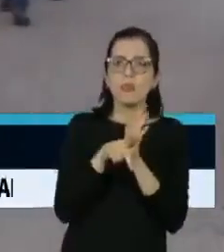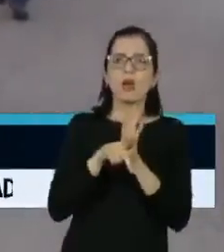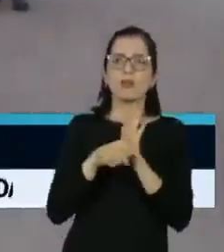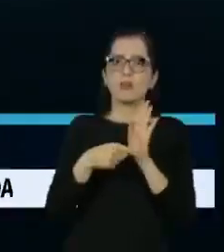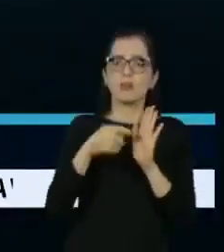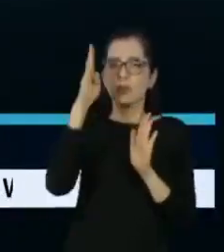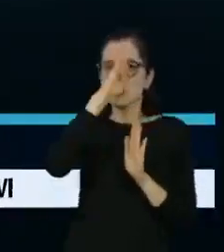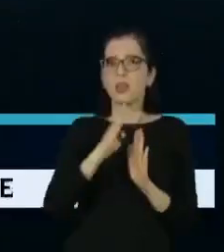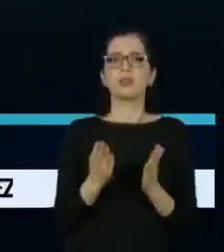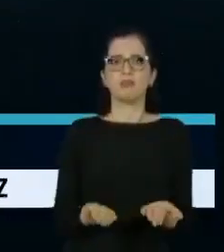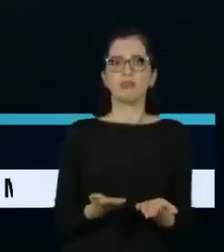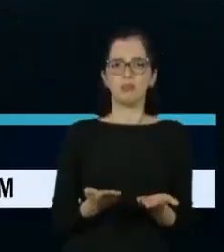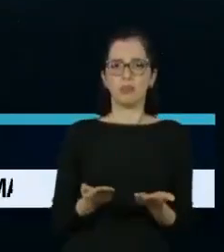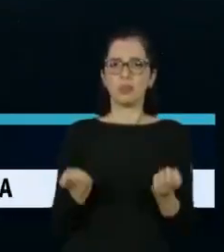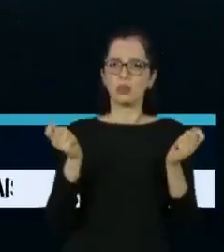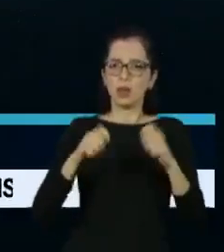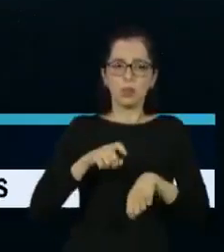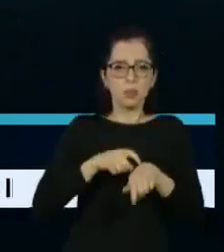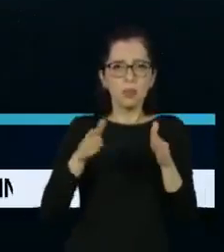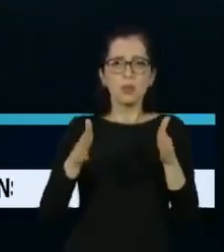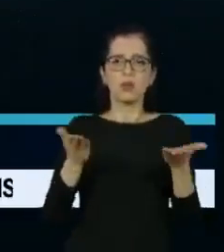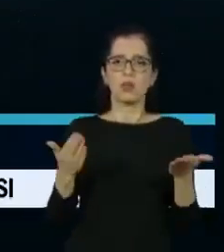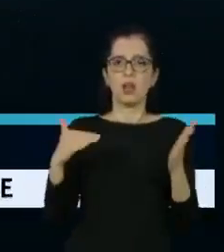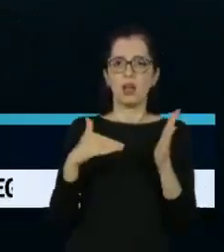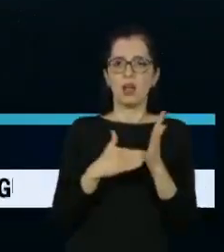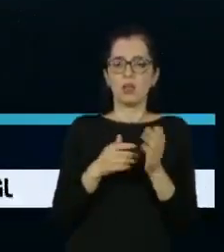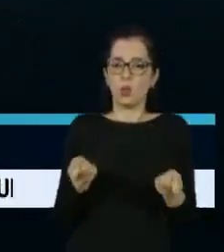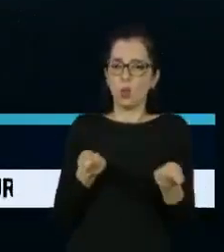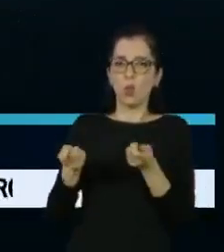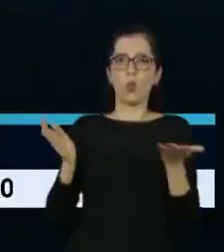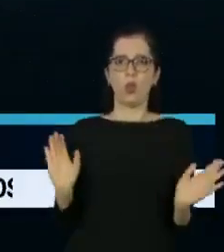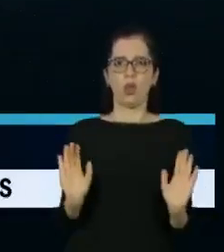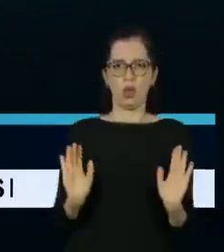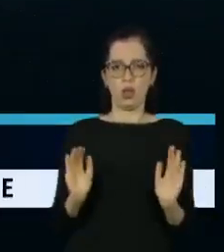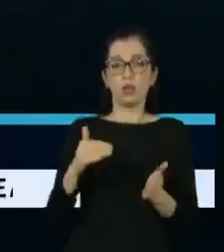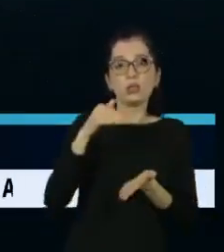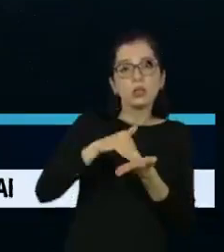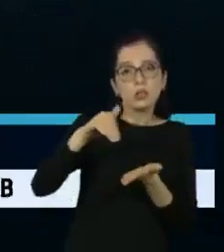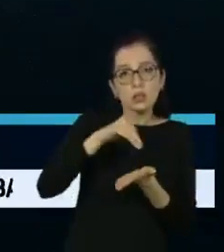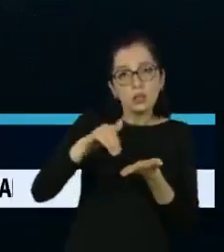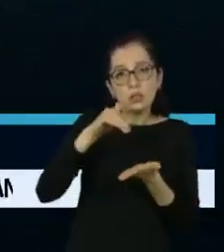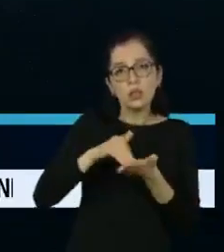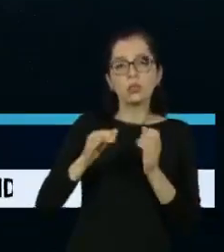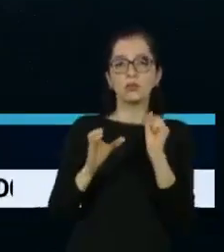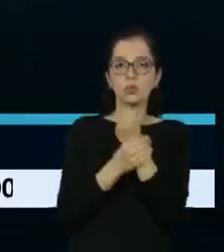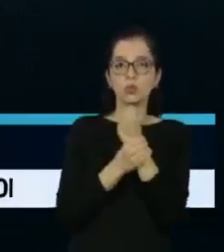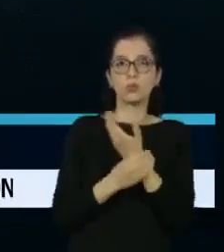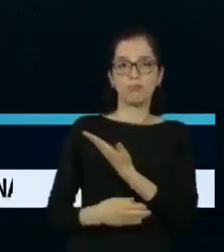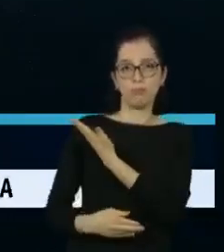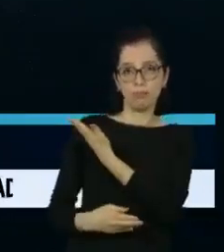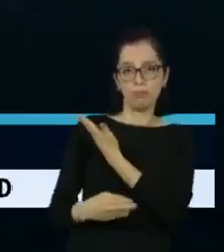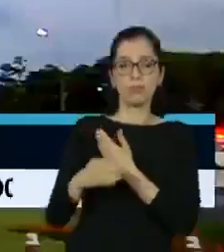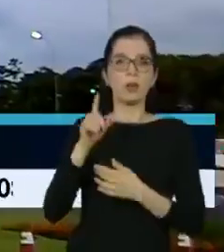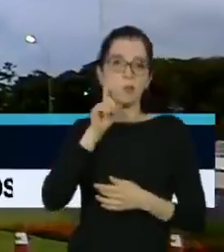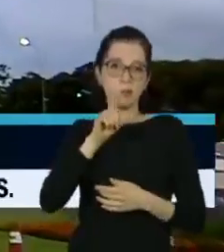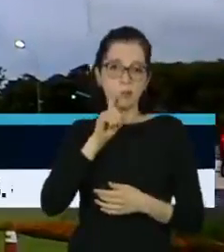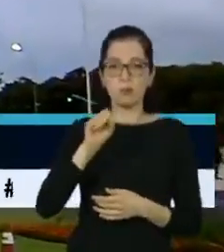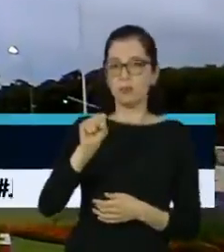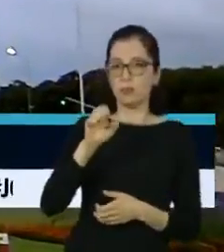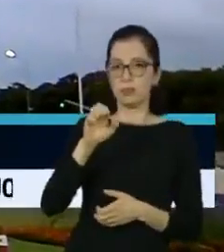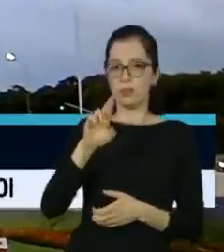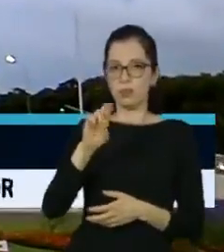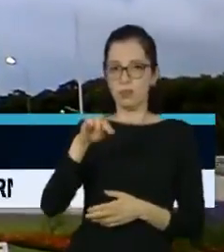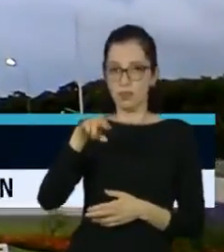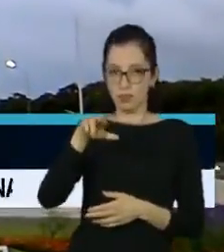seja controlada. A secretária adjunta para assuntos internacionais do Departamento de Segurança Interna americana, Serena Roy, se